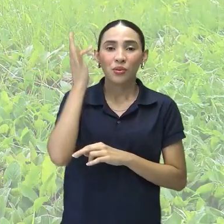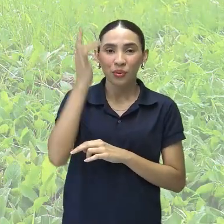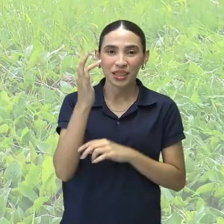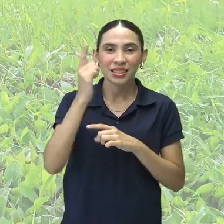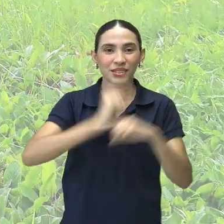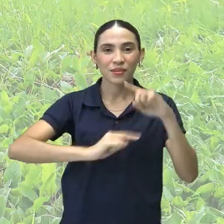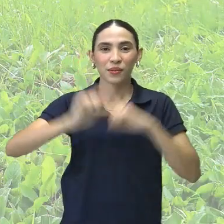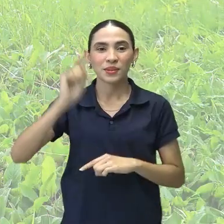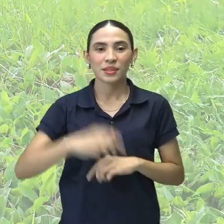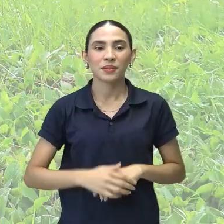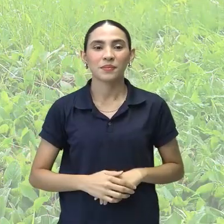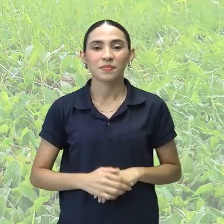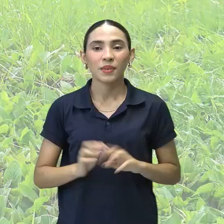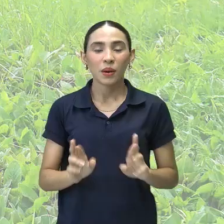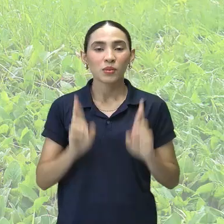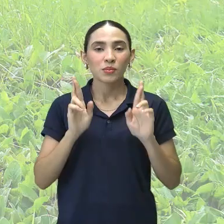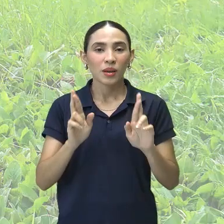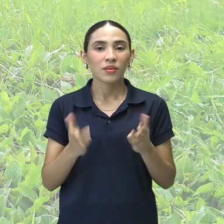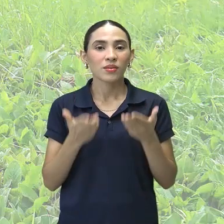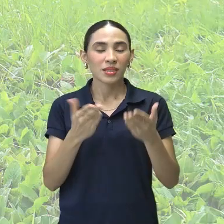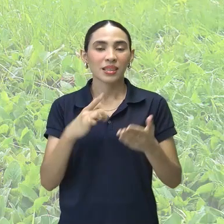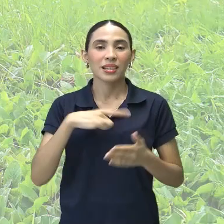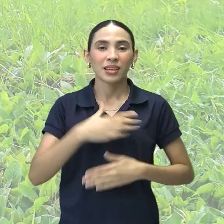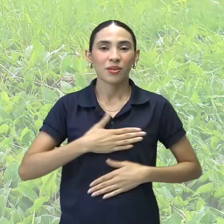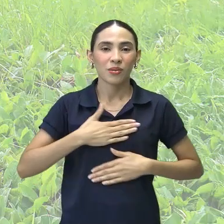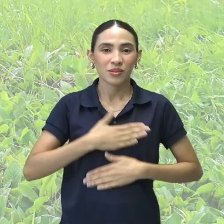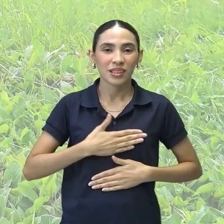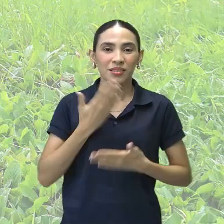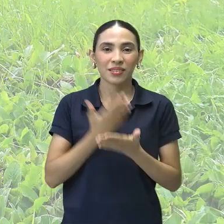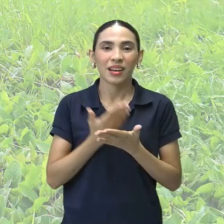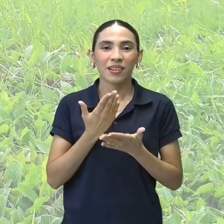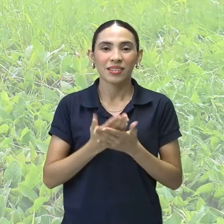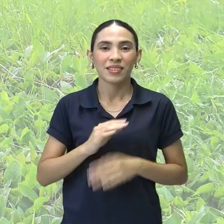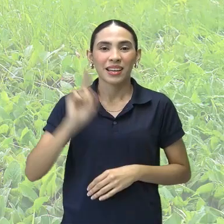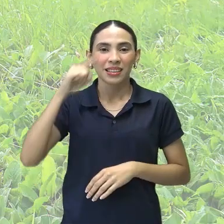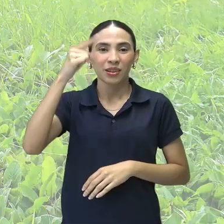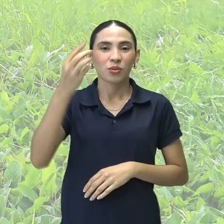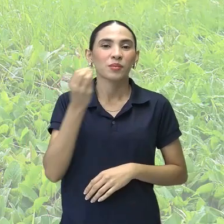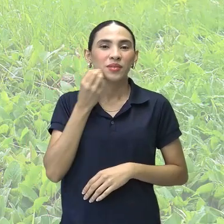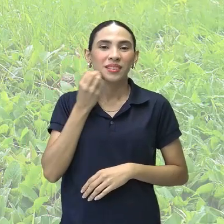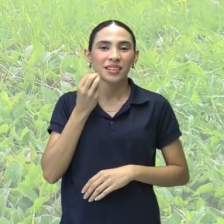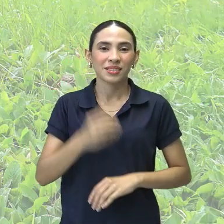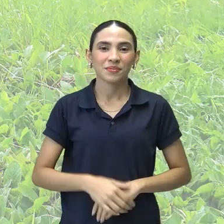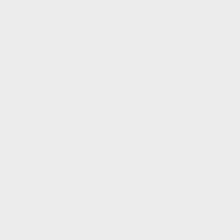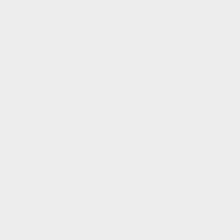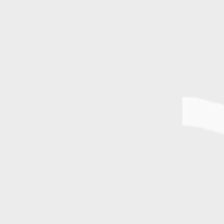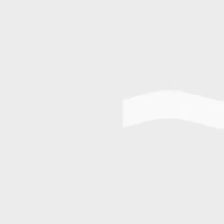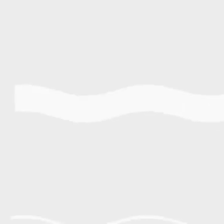evolutivas. Espero que vocês tenham gostado da nossa aula e até a próxima.